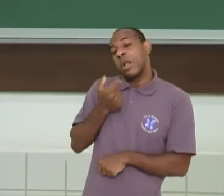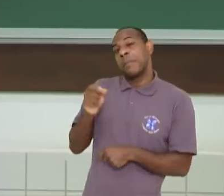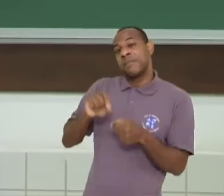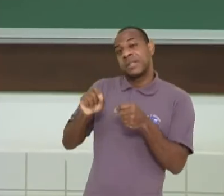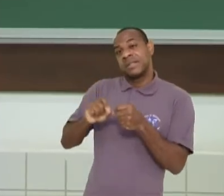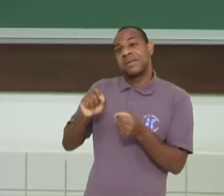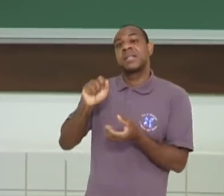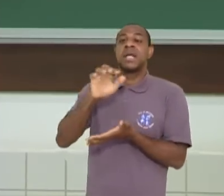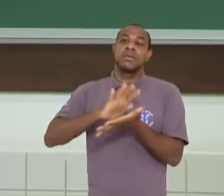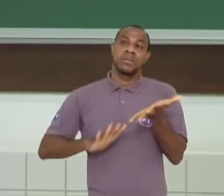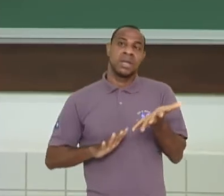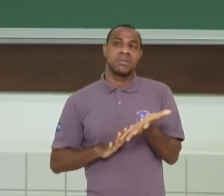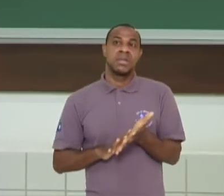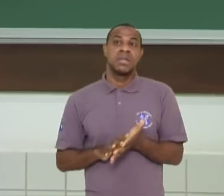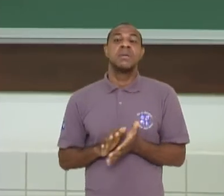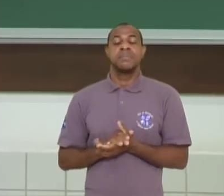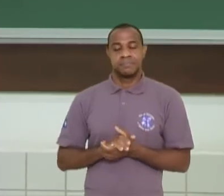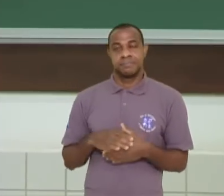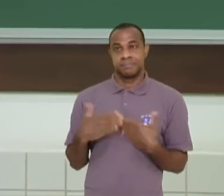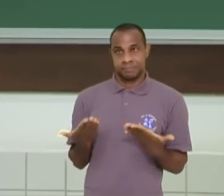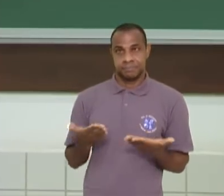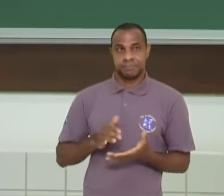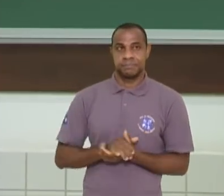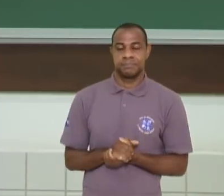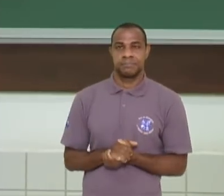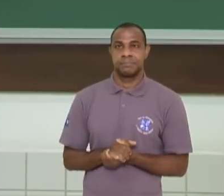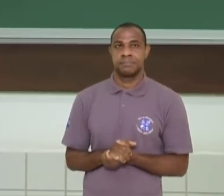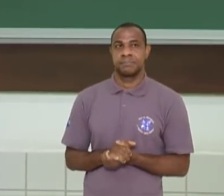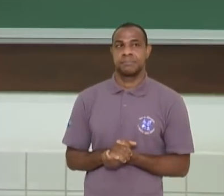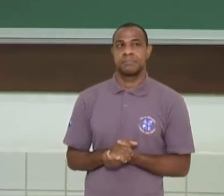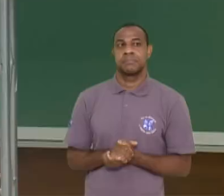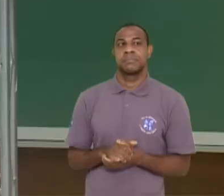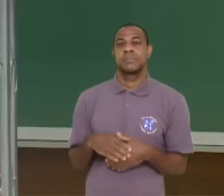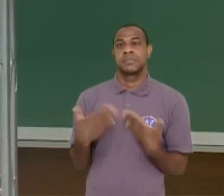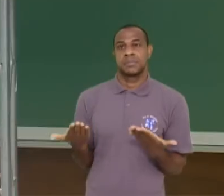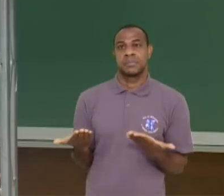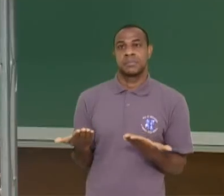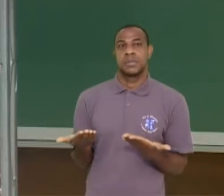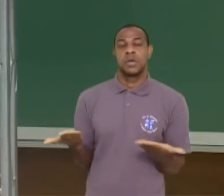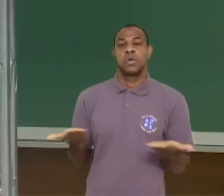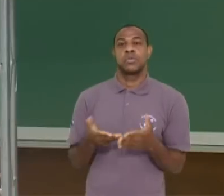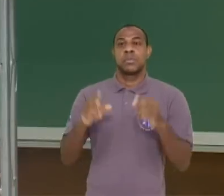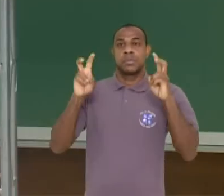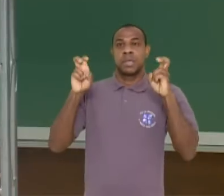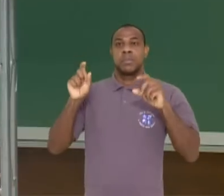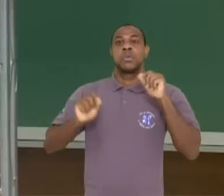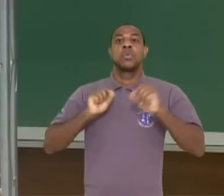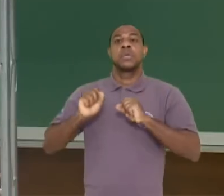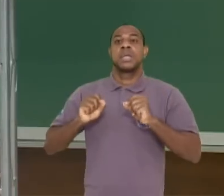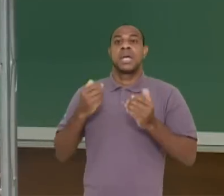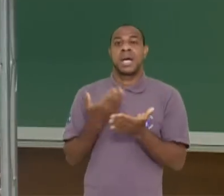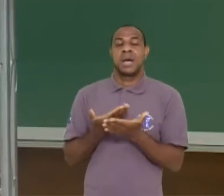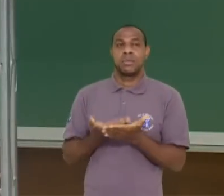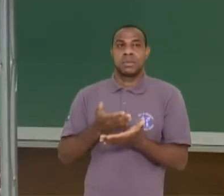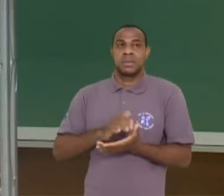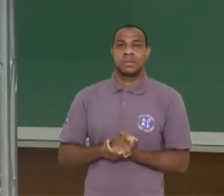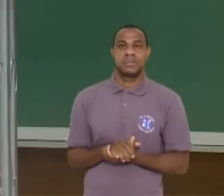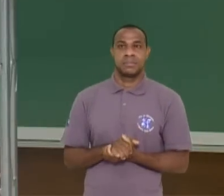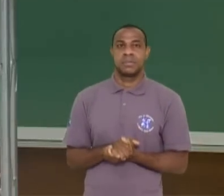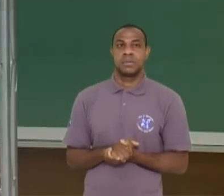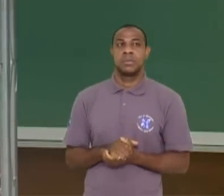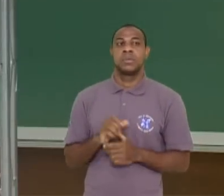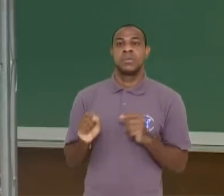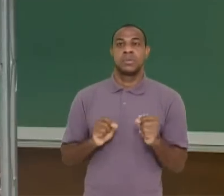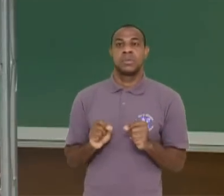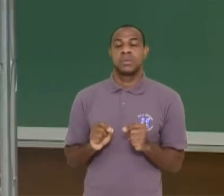não deixe de acumular, que vai facilitar e muito. Então, como já adiantei a vocês, o tema da nossa aula de hoje tem relação